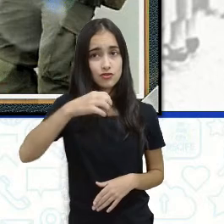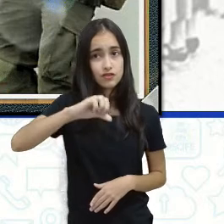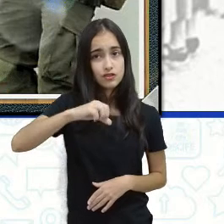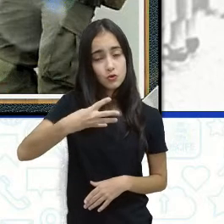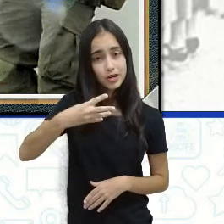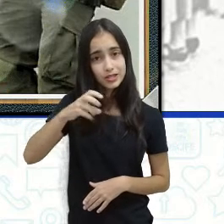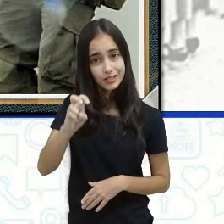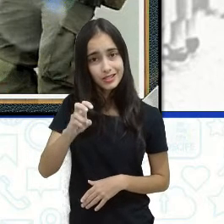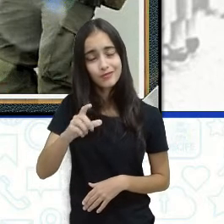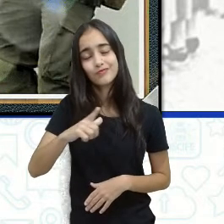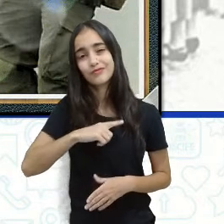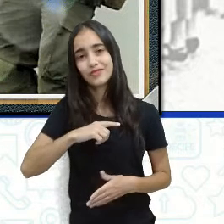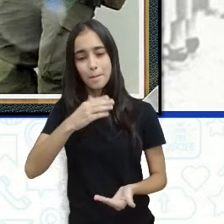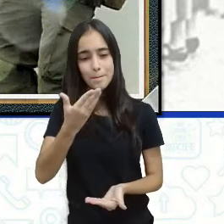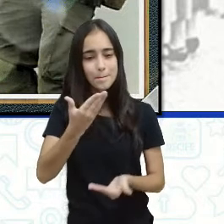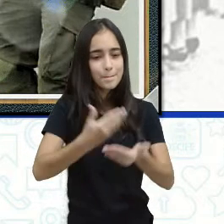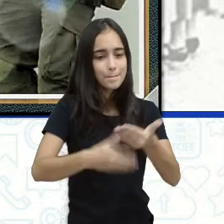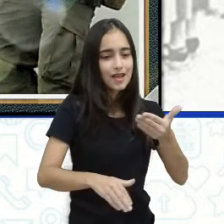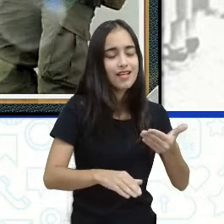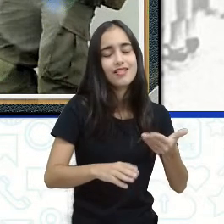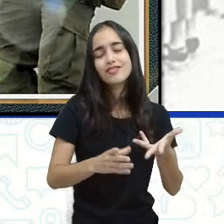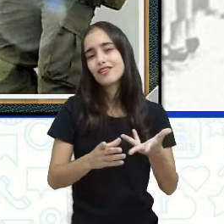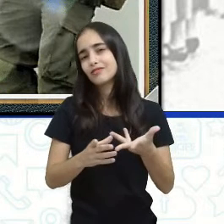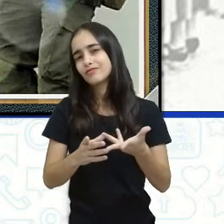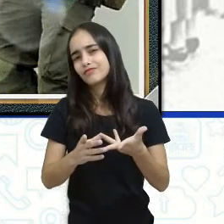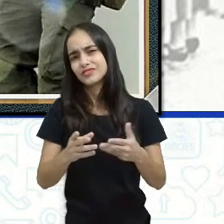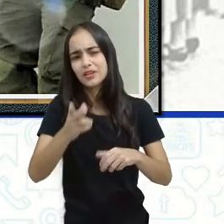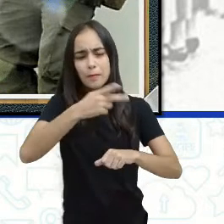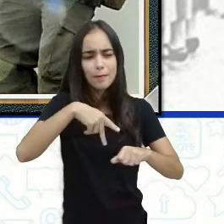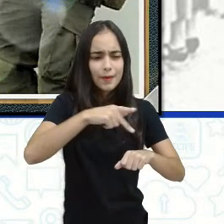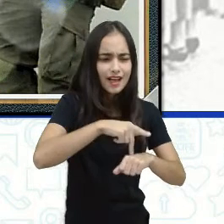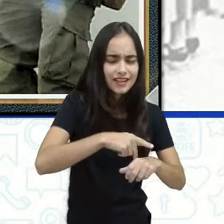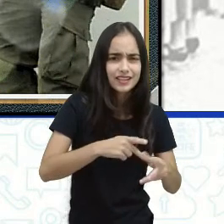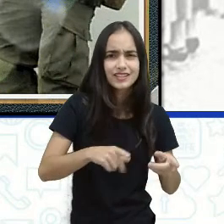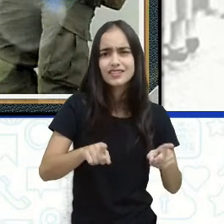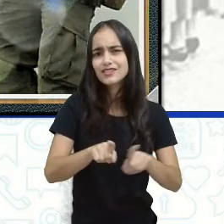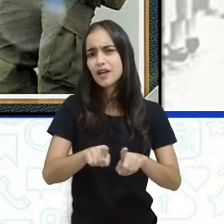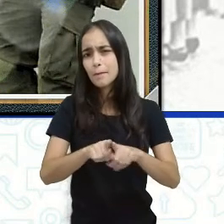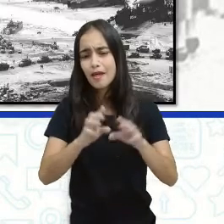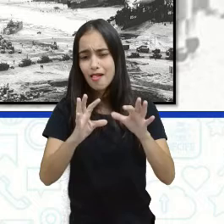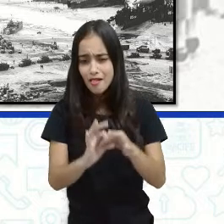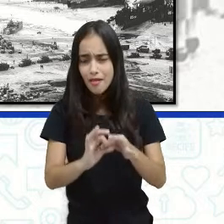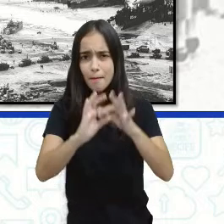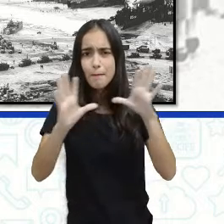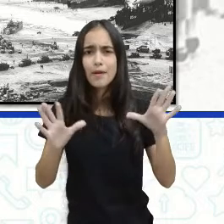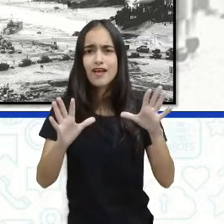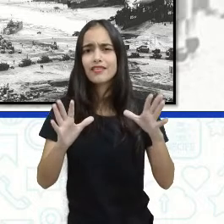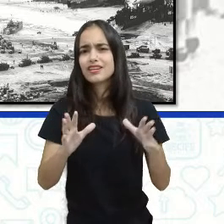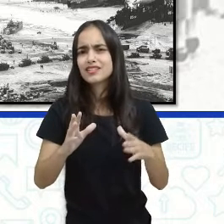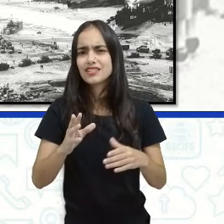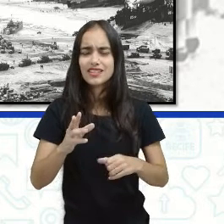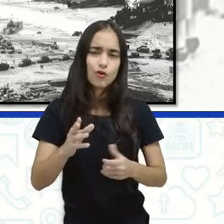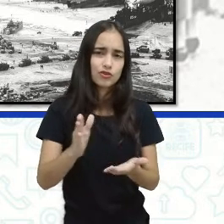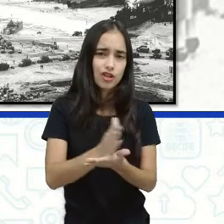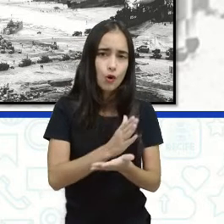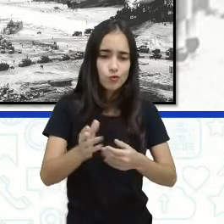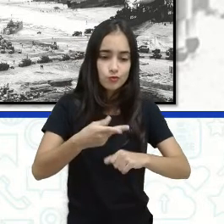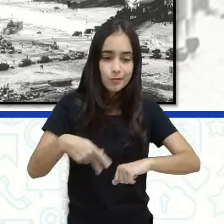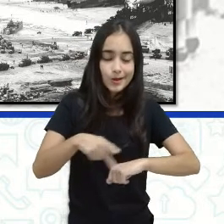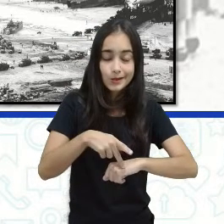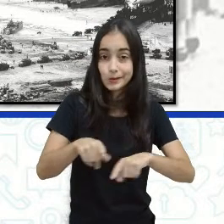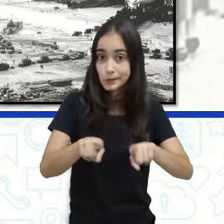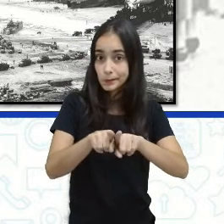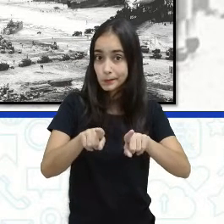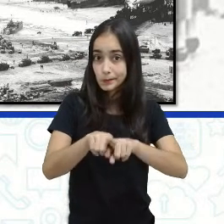da Alemanha, a libertação da Europa, a rendição do Japão e a libertação do Pacífico, né? Então,